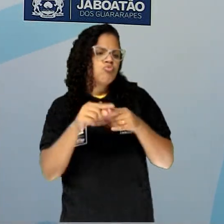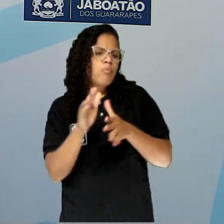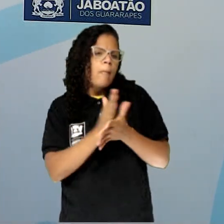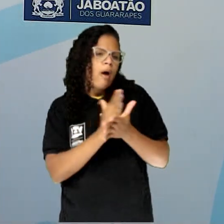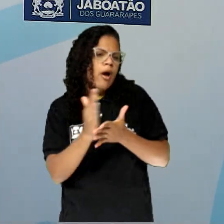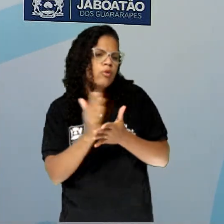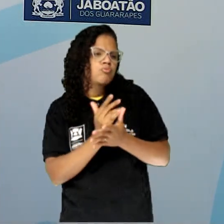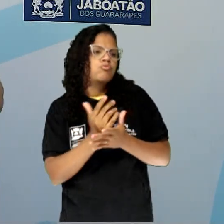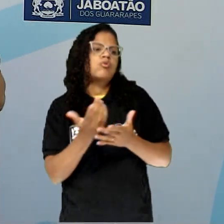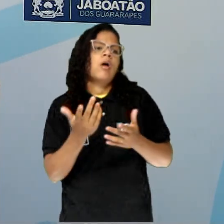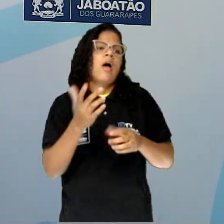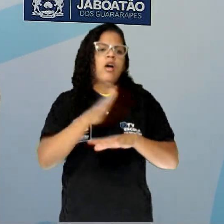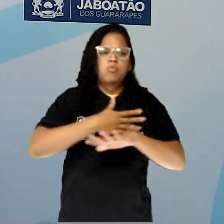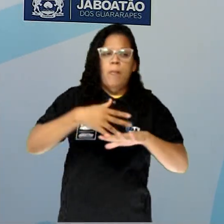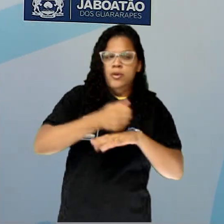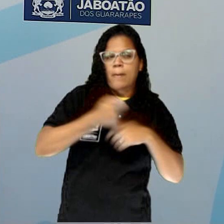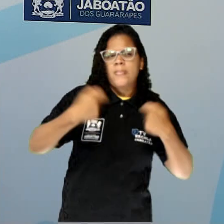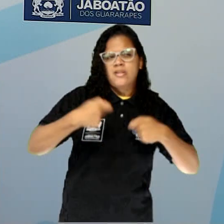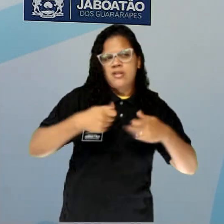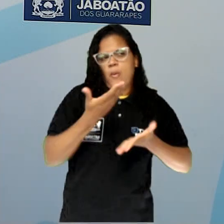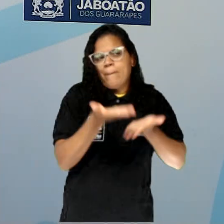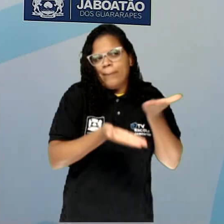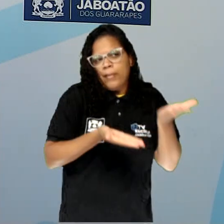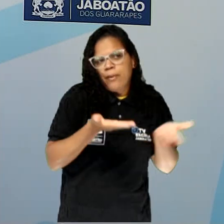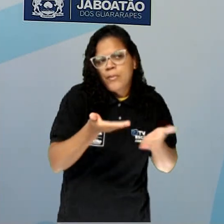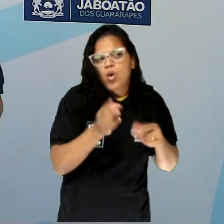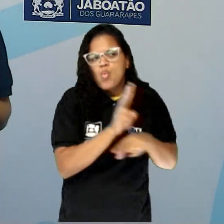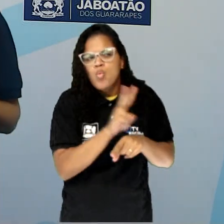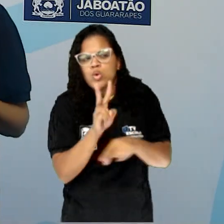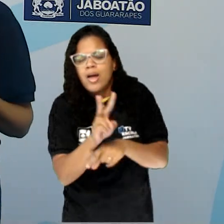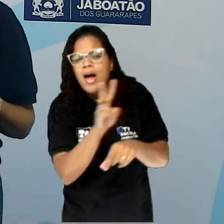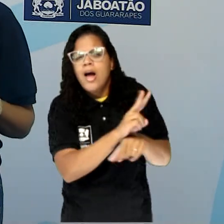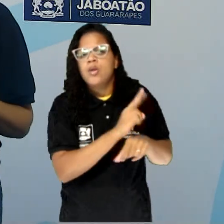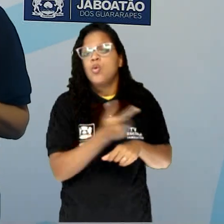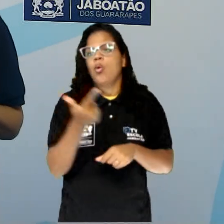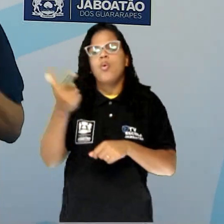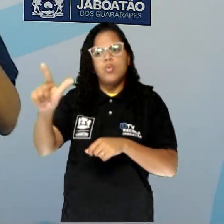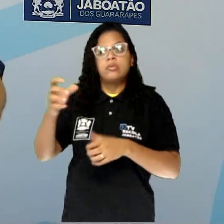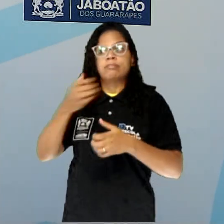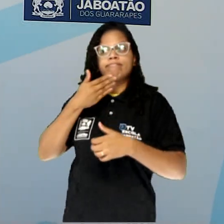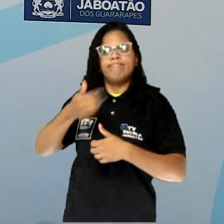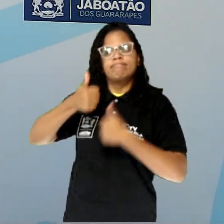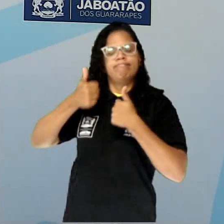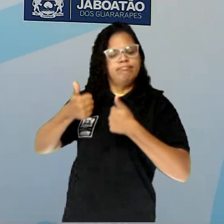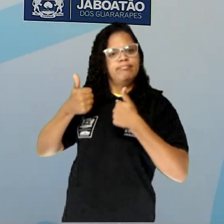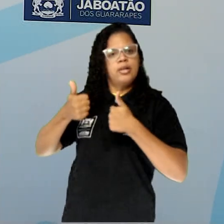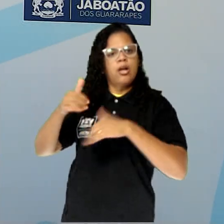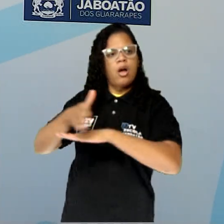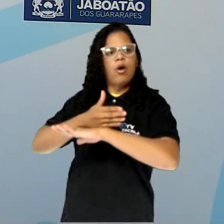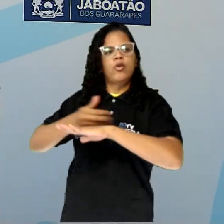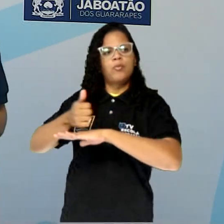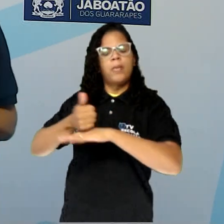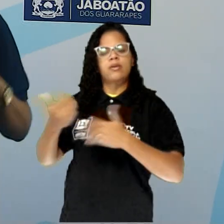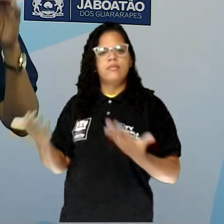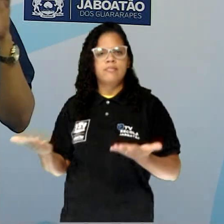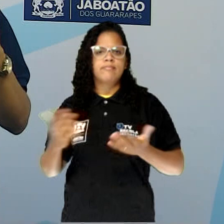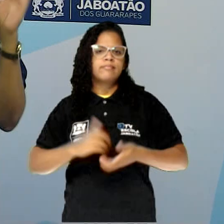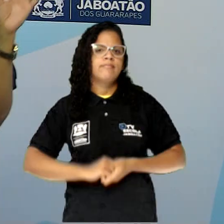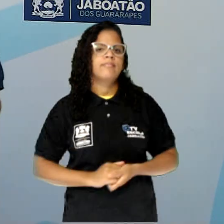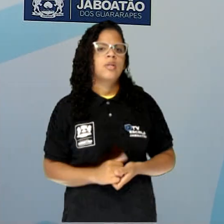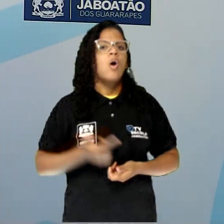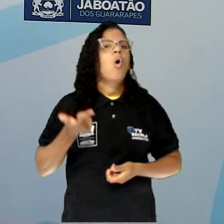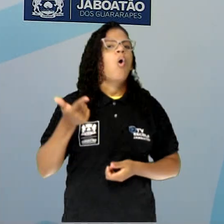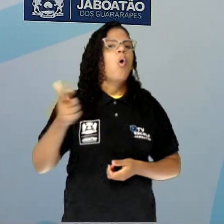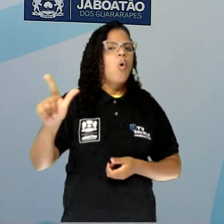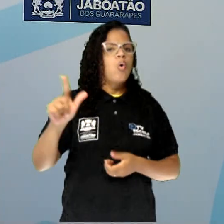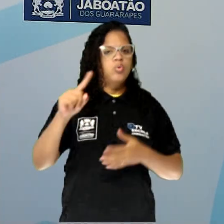né? Outras elas estão legais, dá para aproveitar bem, não é verdade? Outra coisa também que pode ter, que tem em